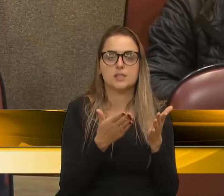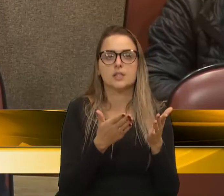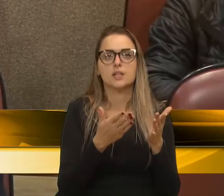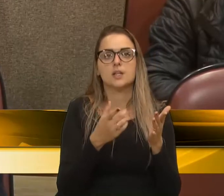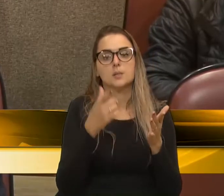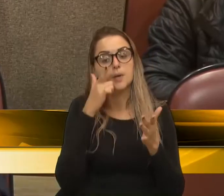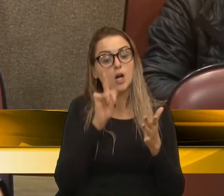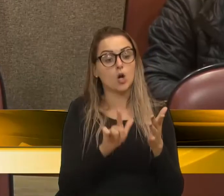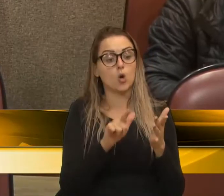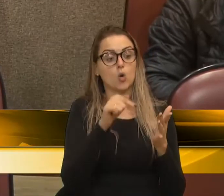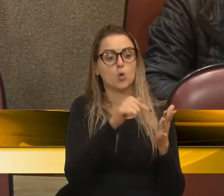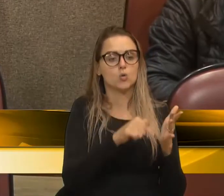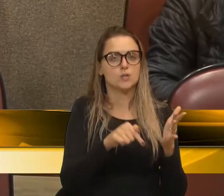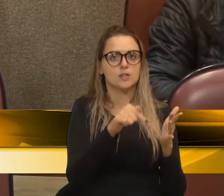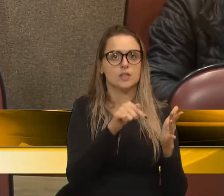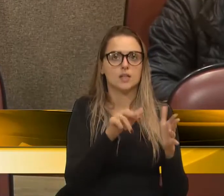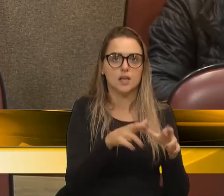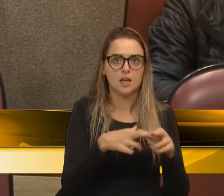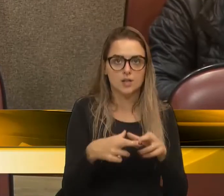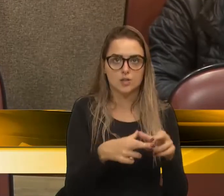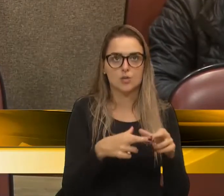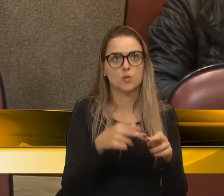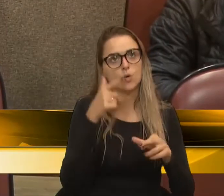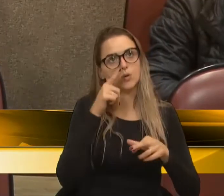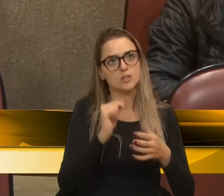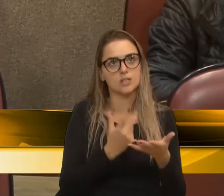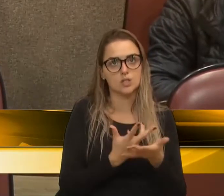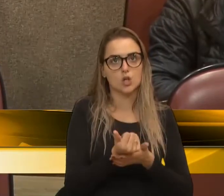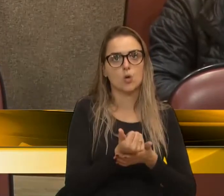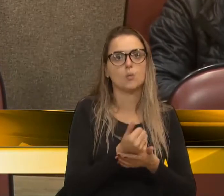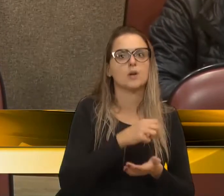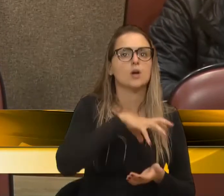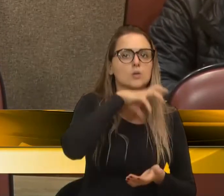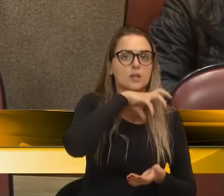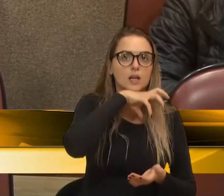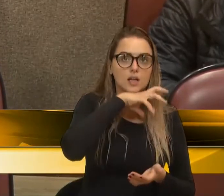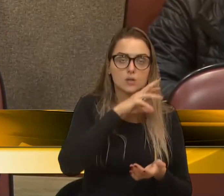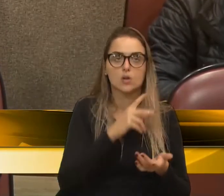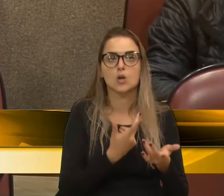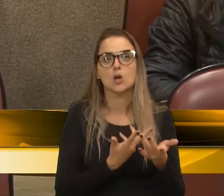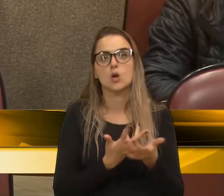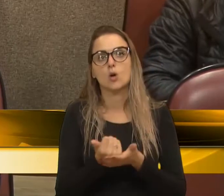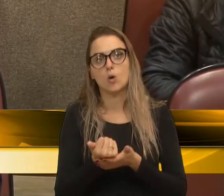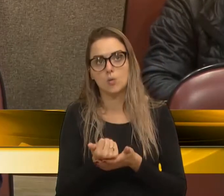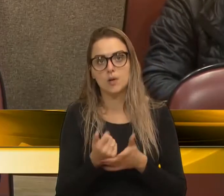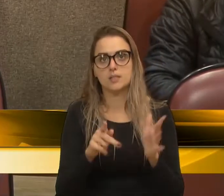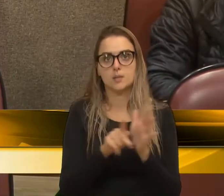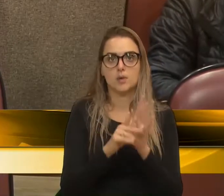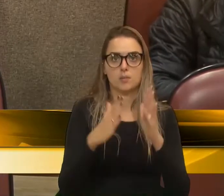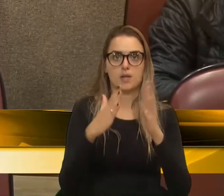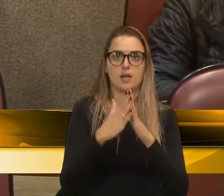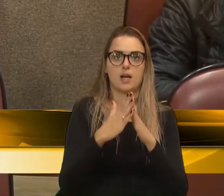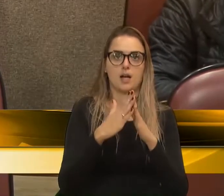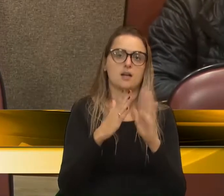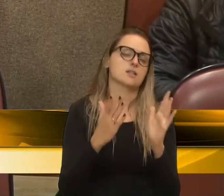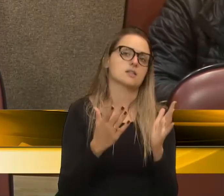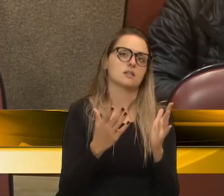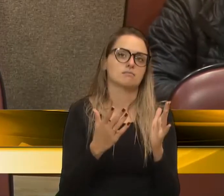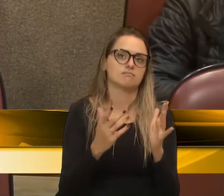viabilizar com que estas pudessem adquirir o seu lote, pudessem adquirir a sua casa com